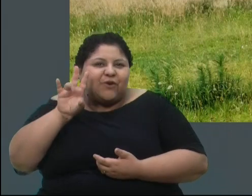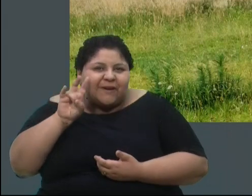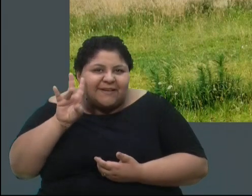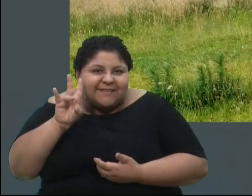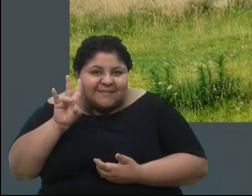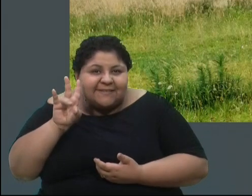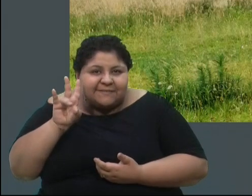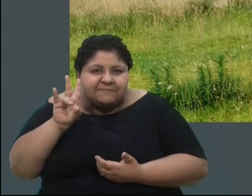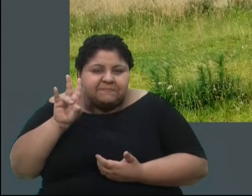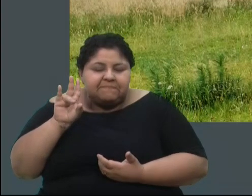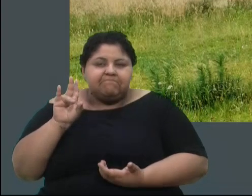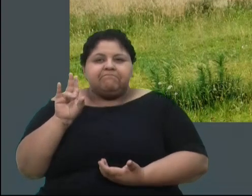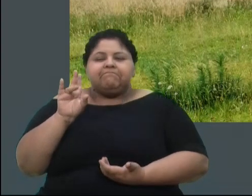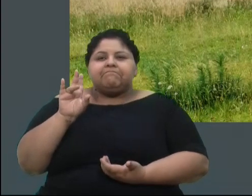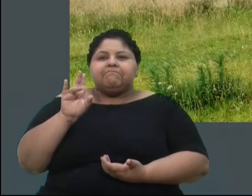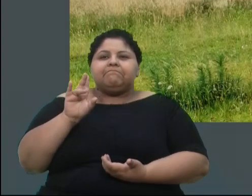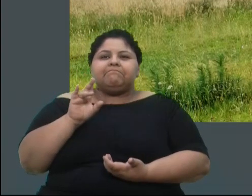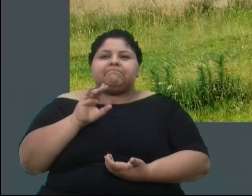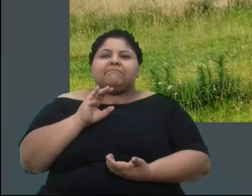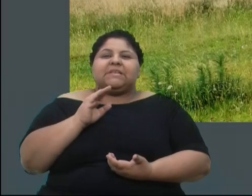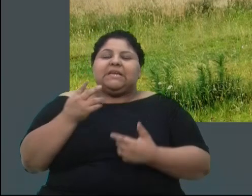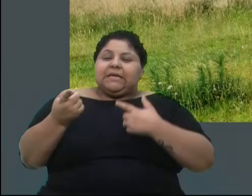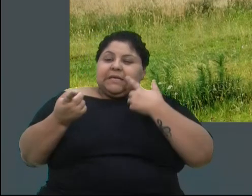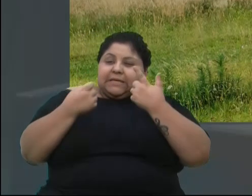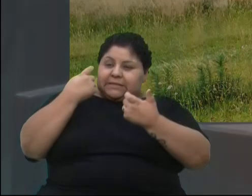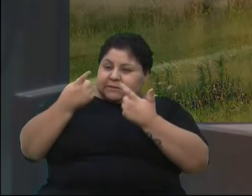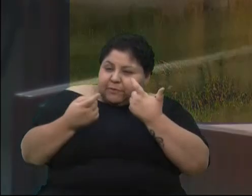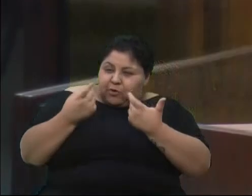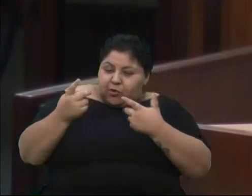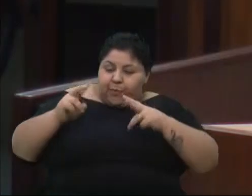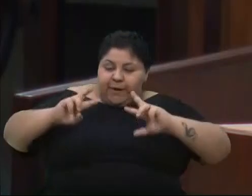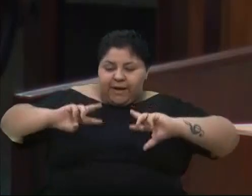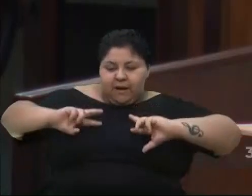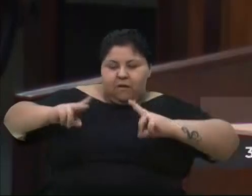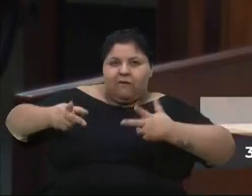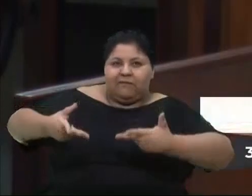caminho, é se preocupar com o ser humano.